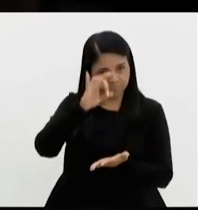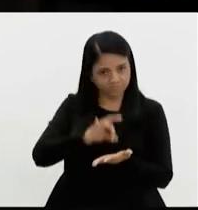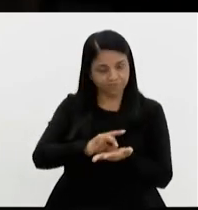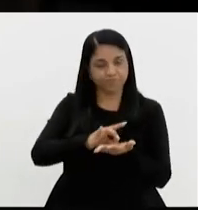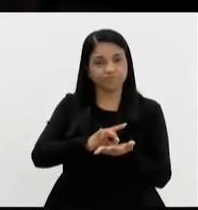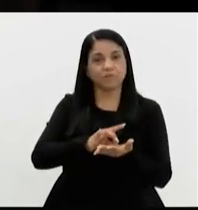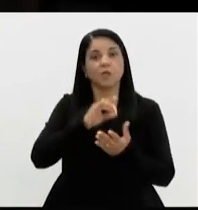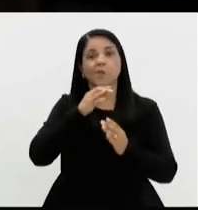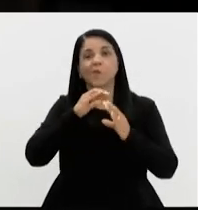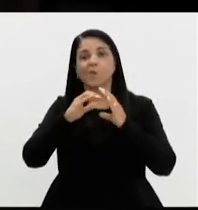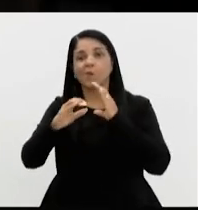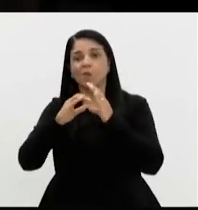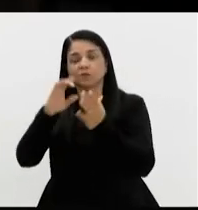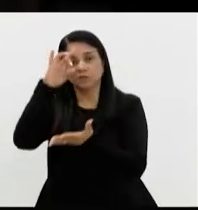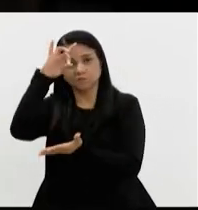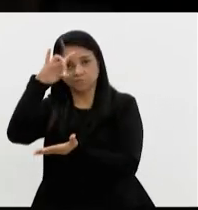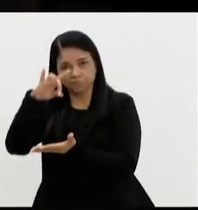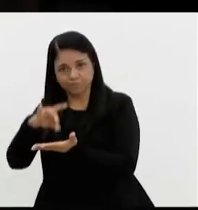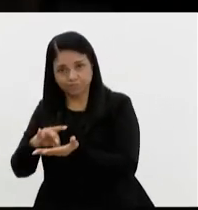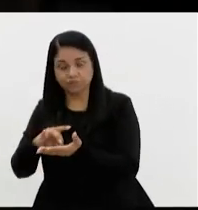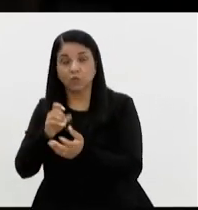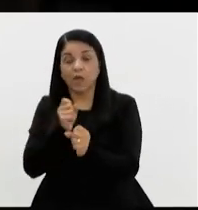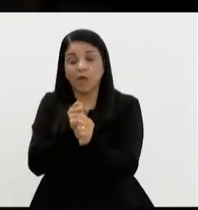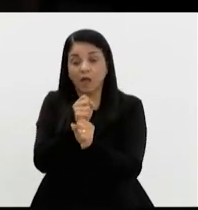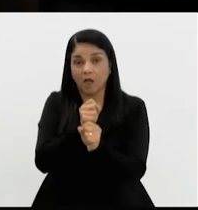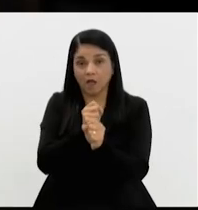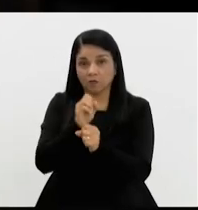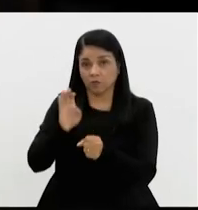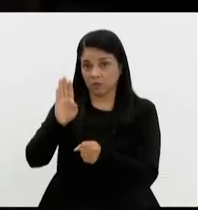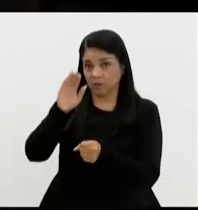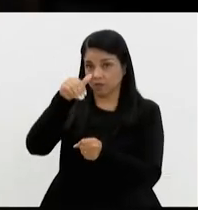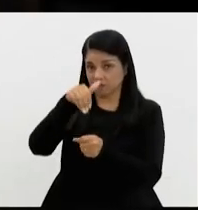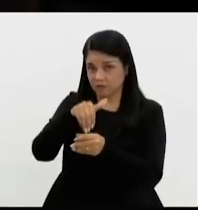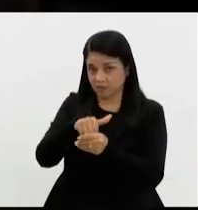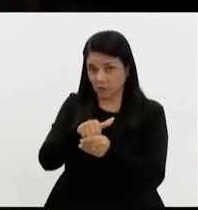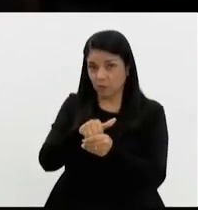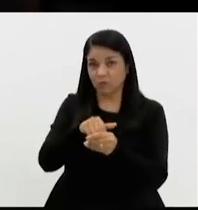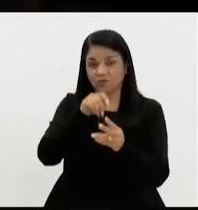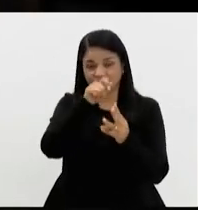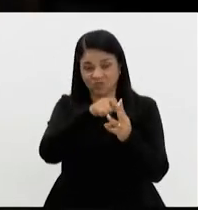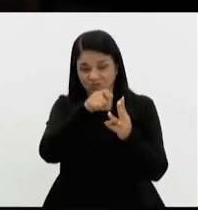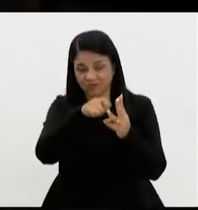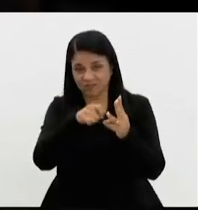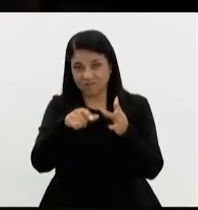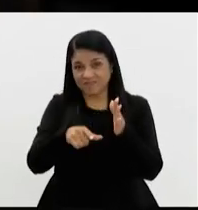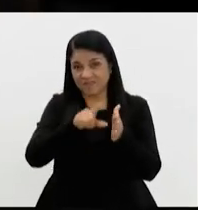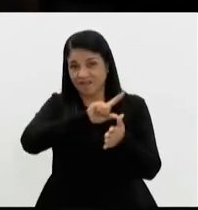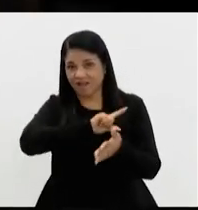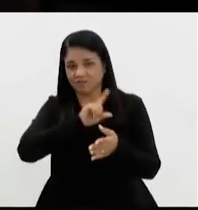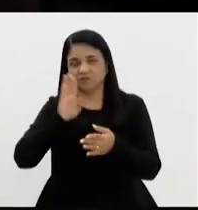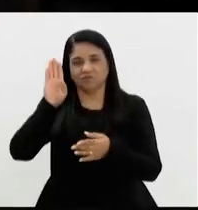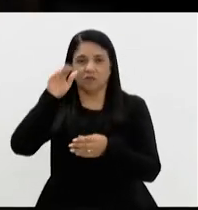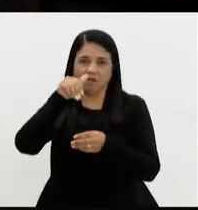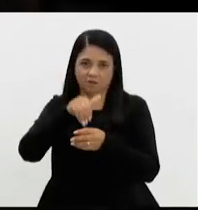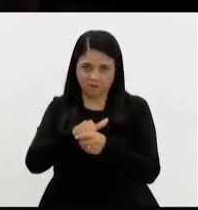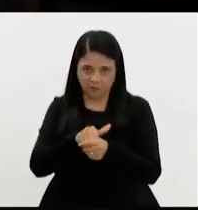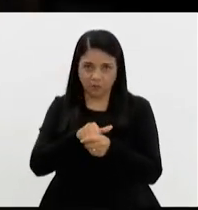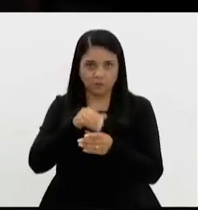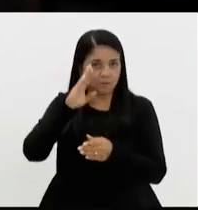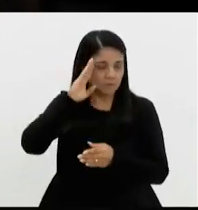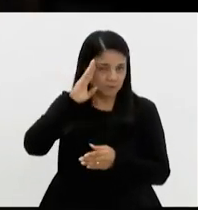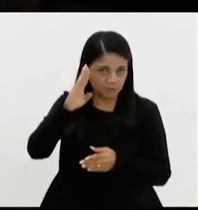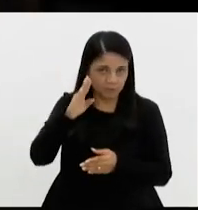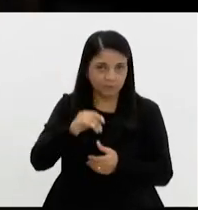comunicações oficiais no ano eleitoral notadamente no trimestre que antecede o pleito eu faço